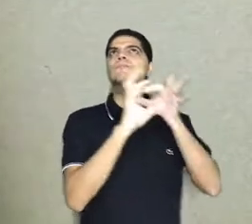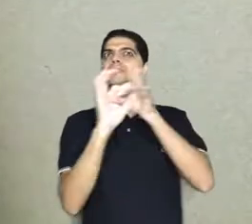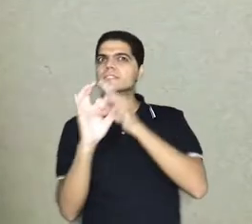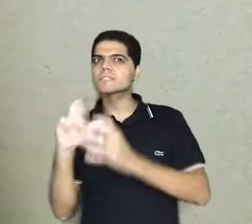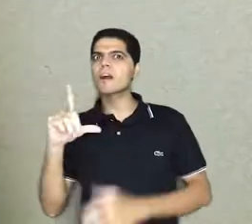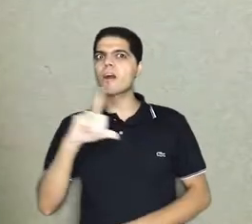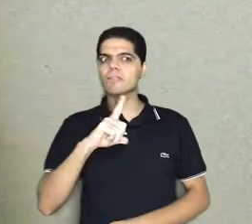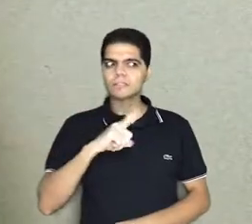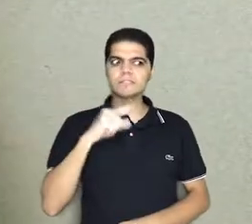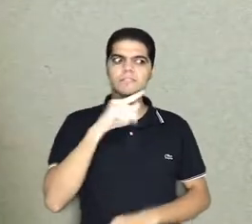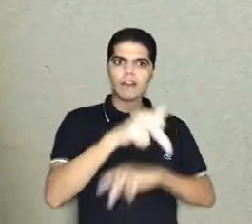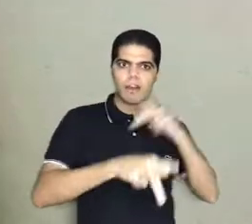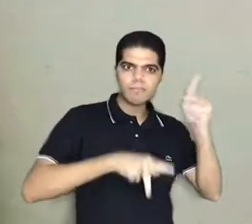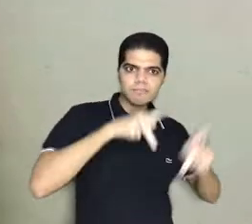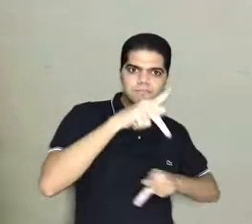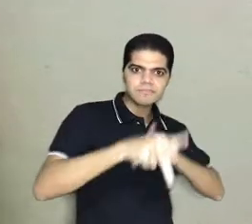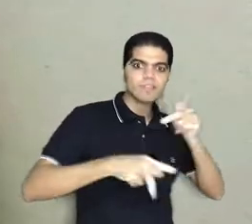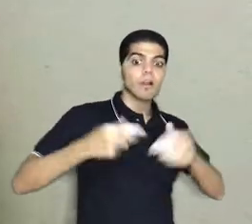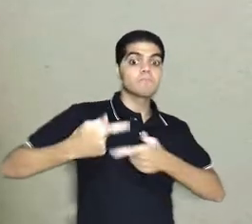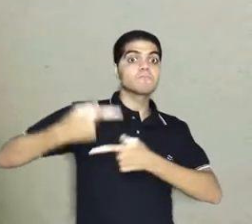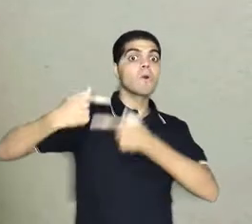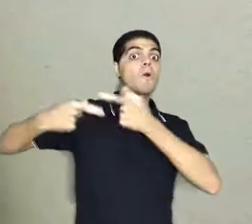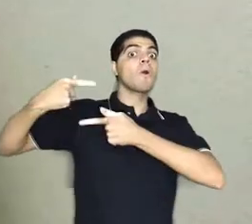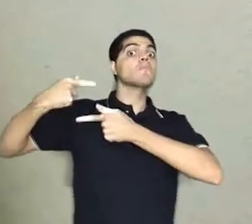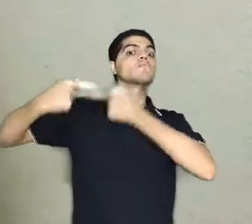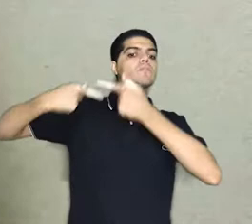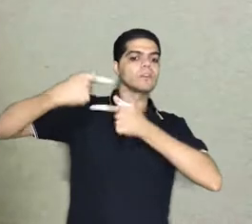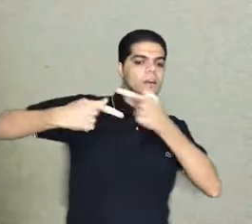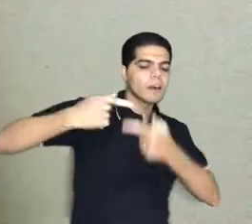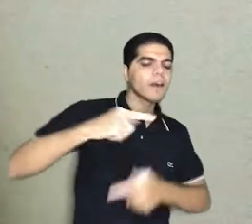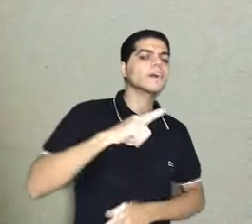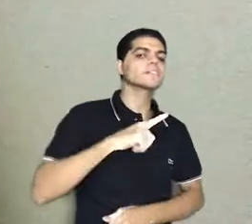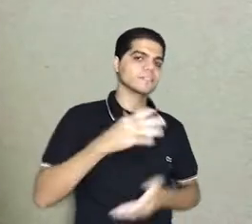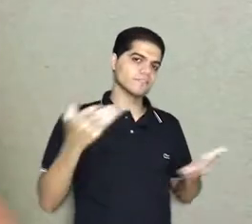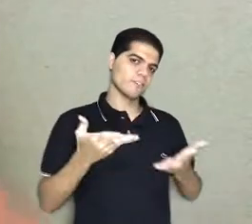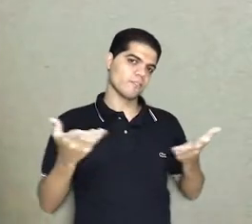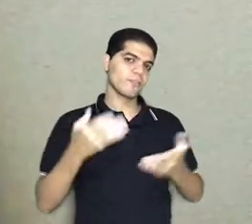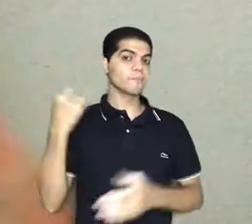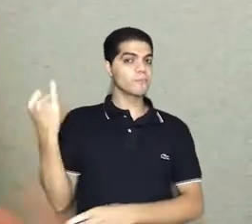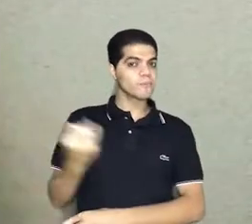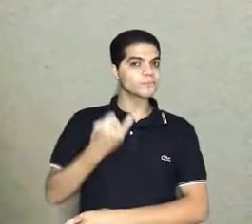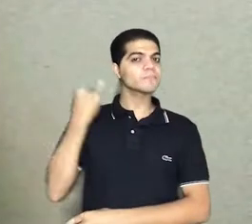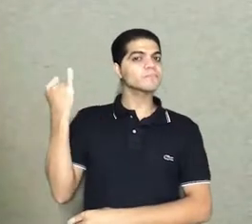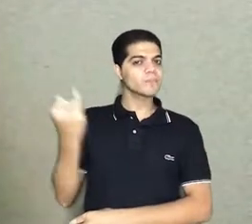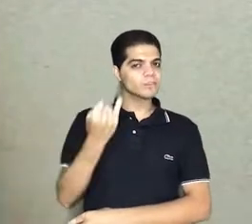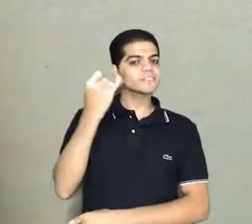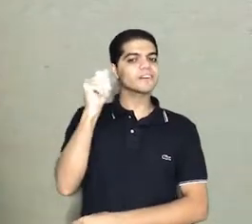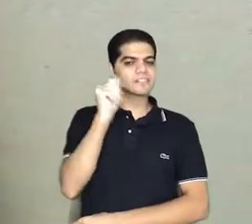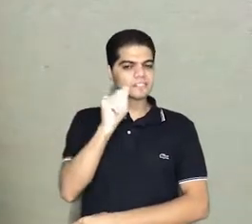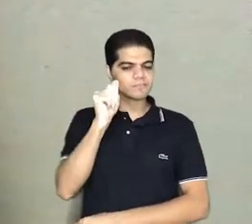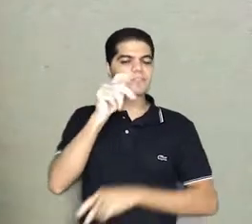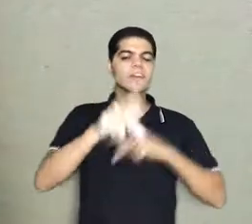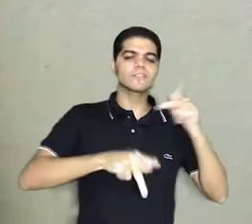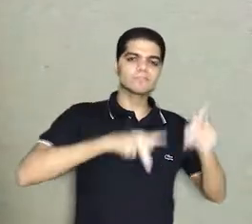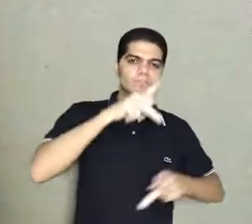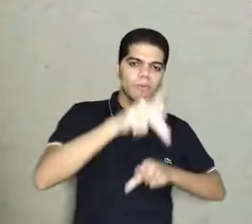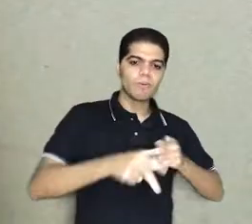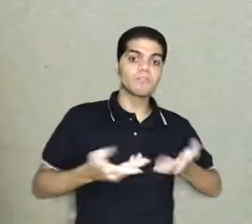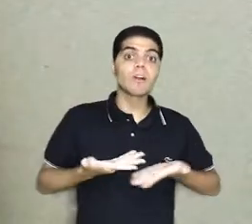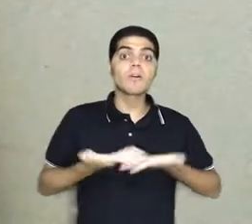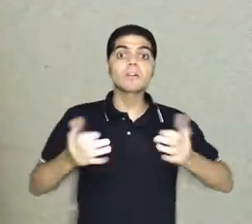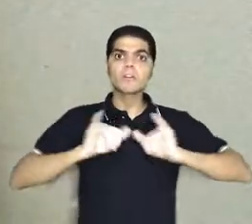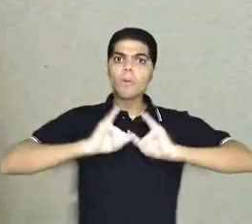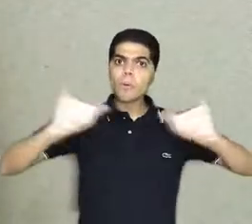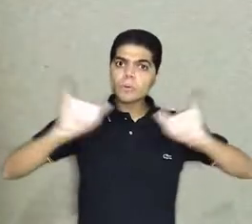da população. E é muito interessante trazer também esses aspectos das lutas dessas mulheres populares para a sala de aula,